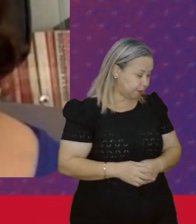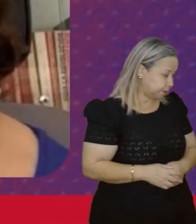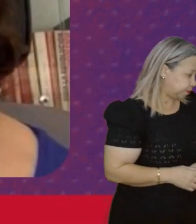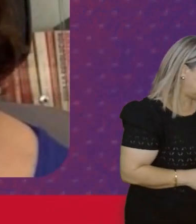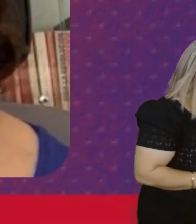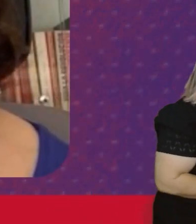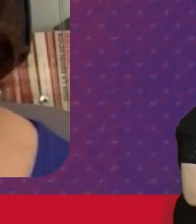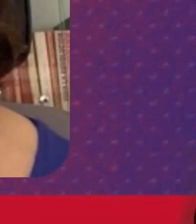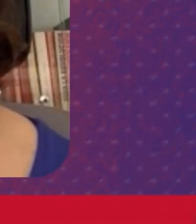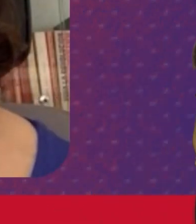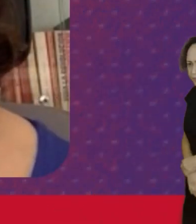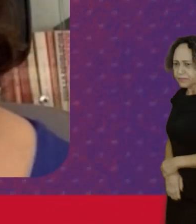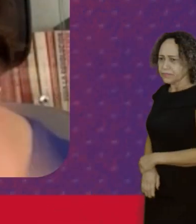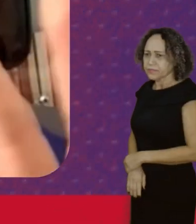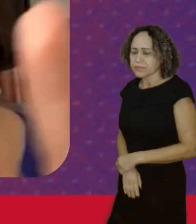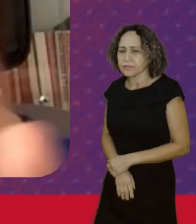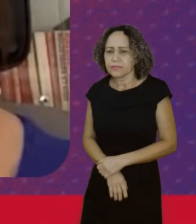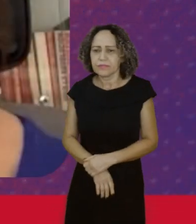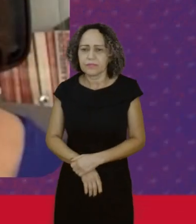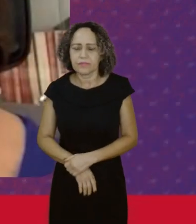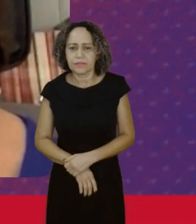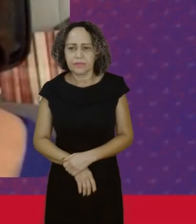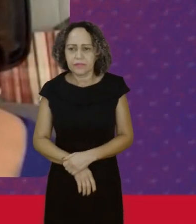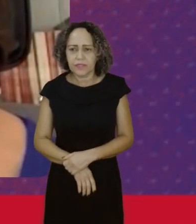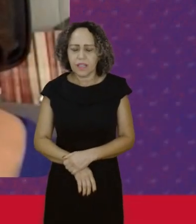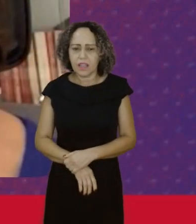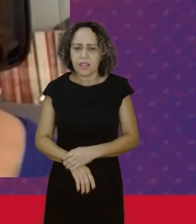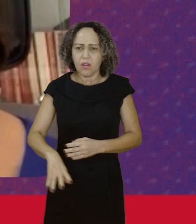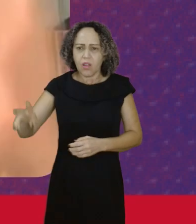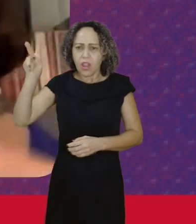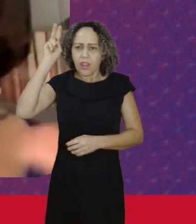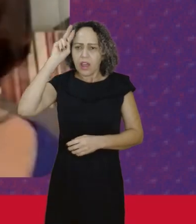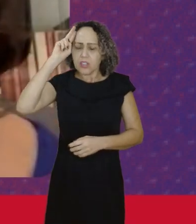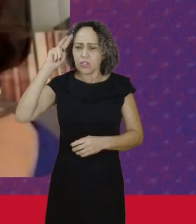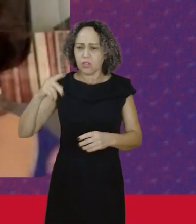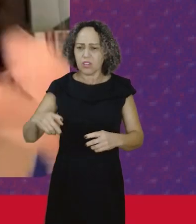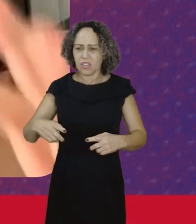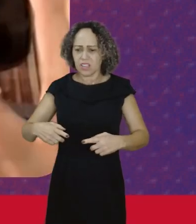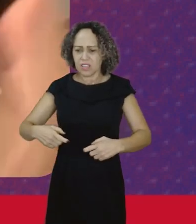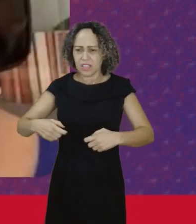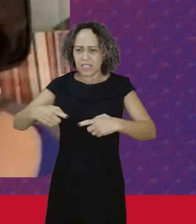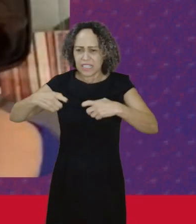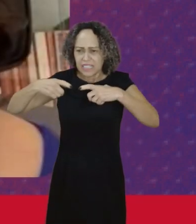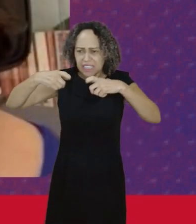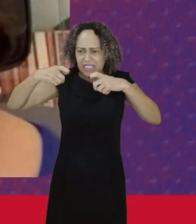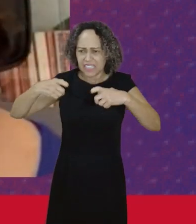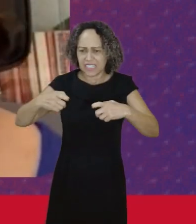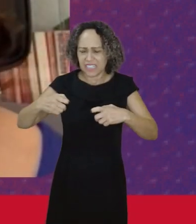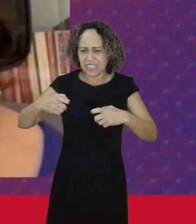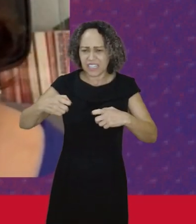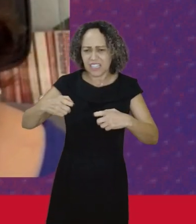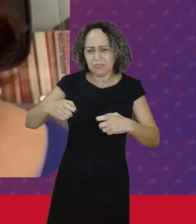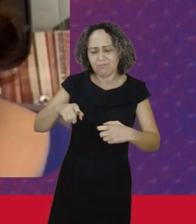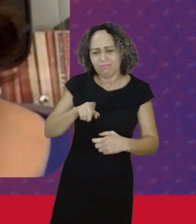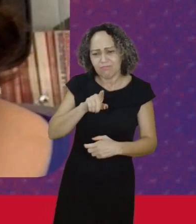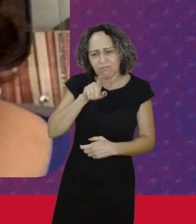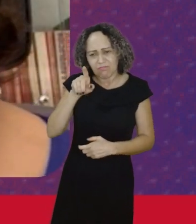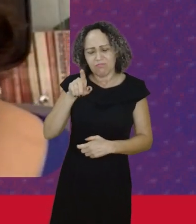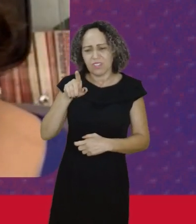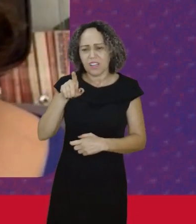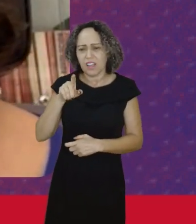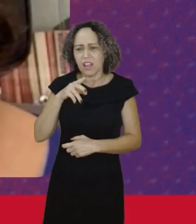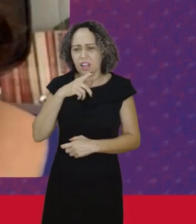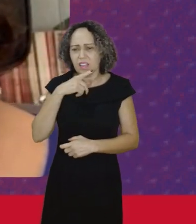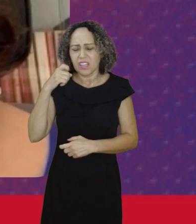lastro também na história da Guerra Fria, em nível internacional. Eu